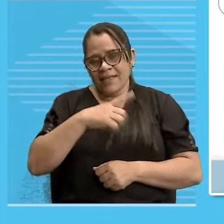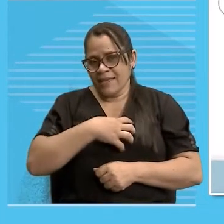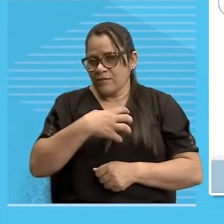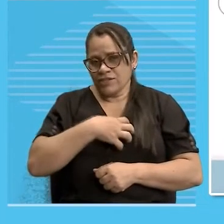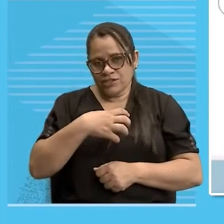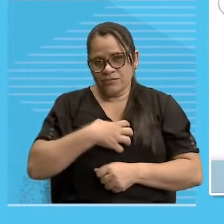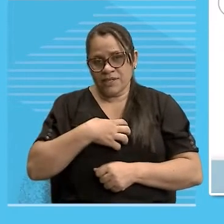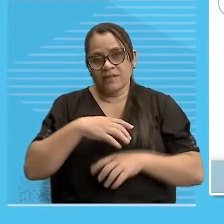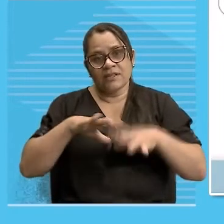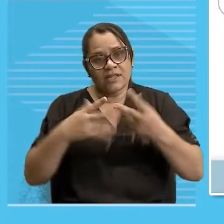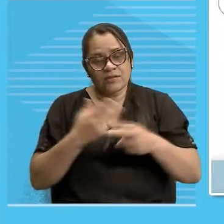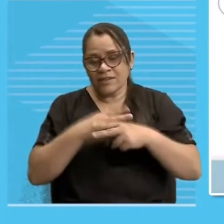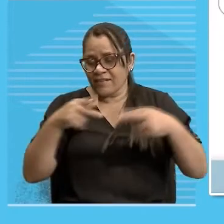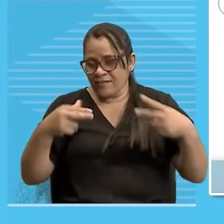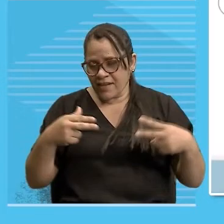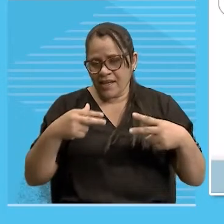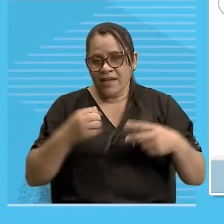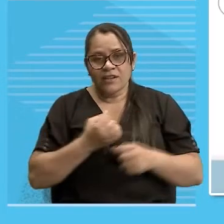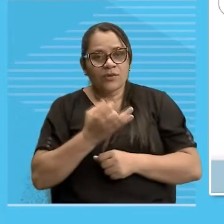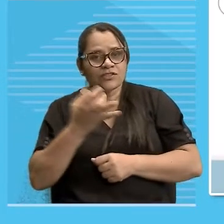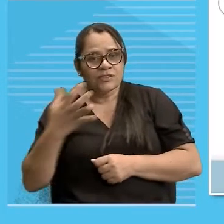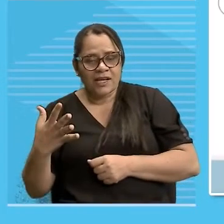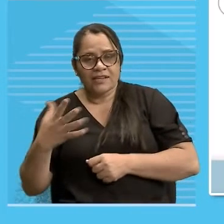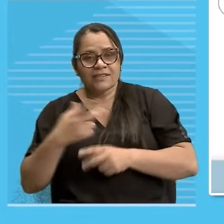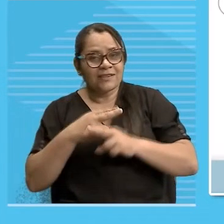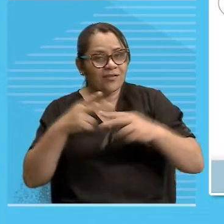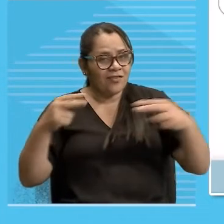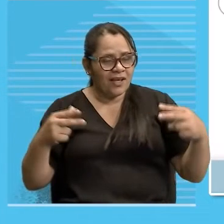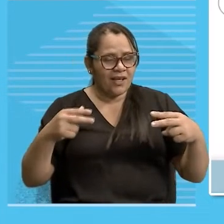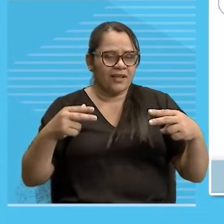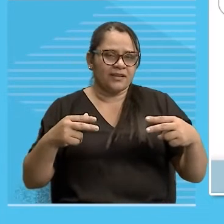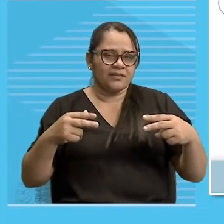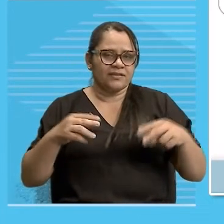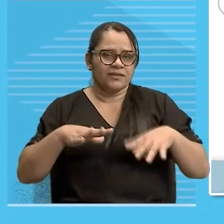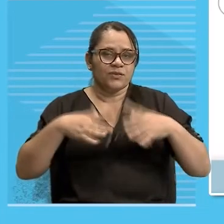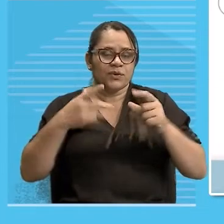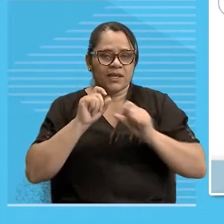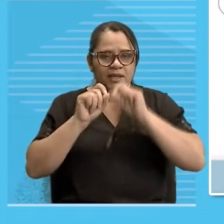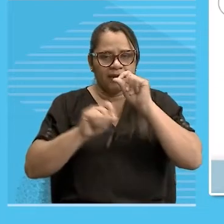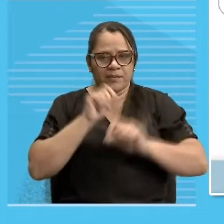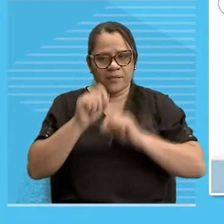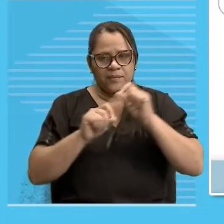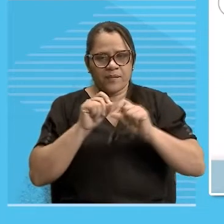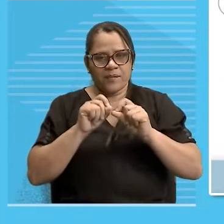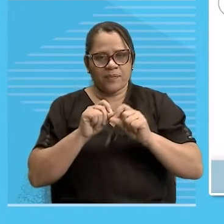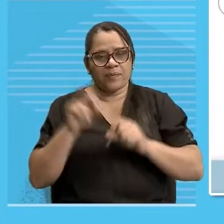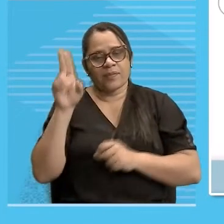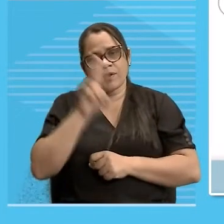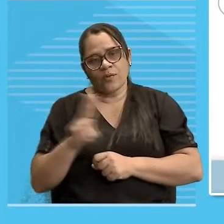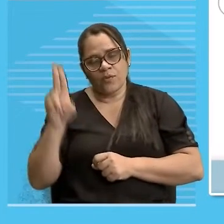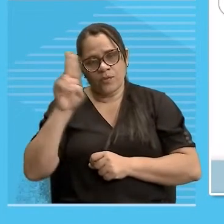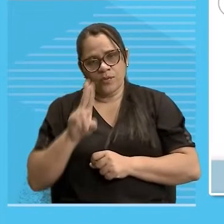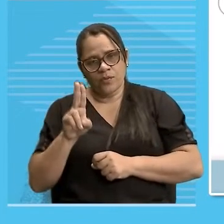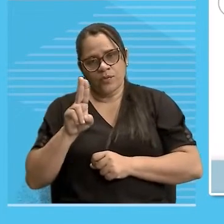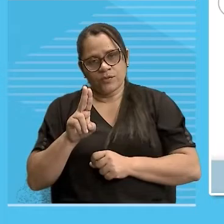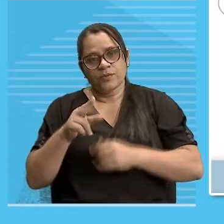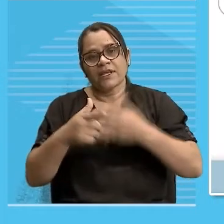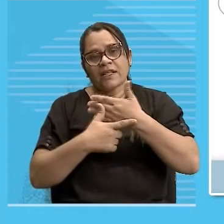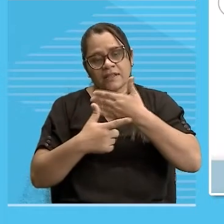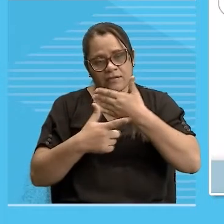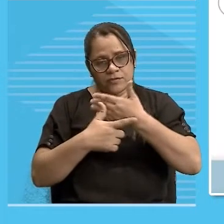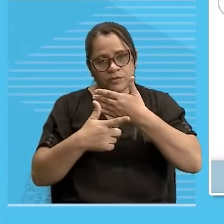muitas mais. Mas esse quadrinho, ele é bem prático e bem elucidativo naquilo que é